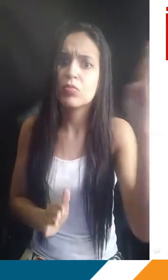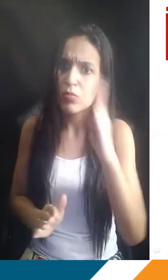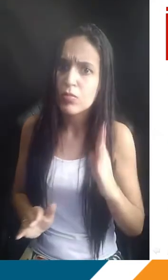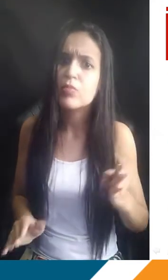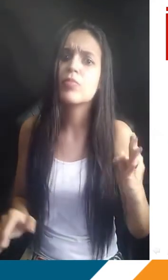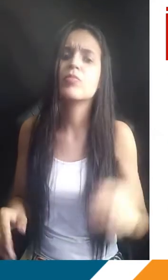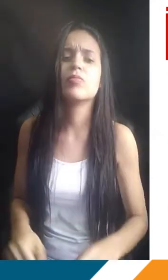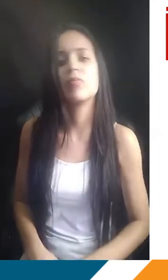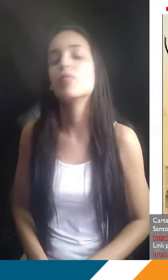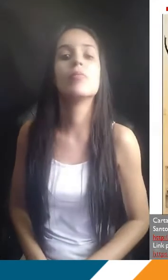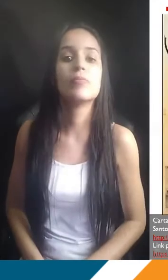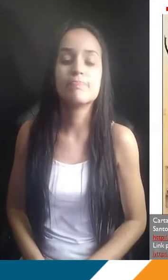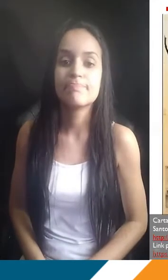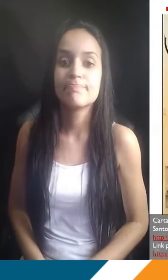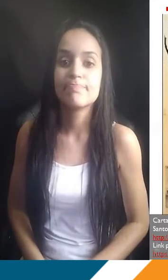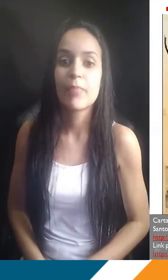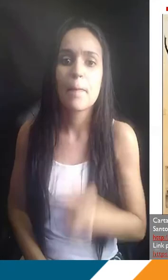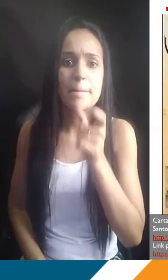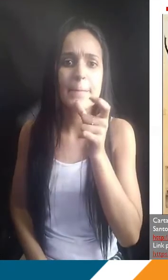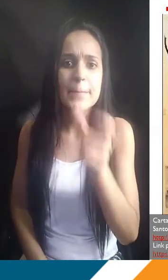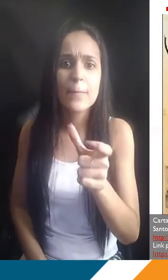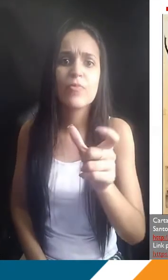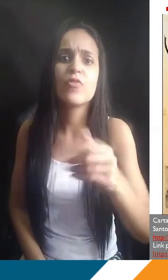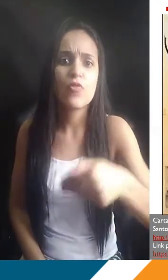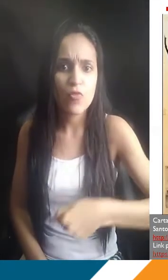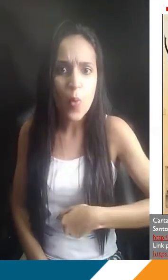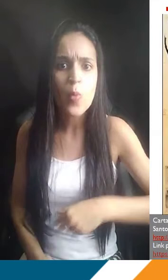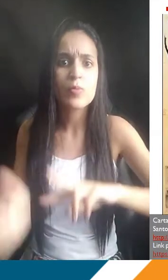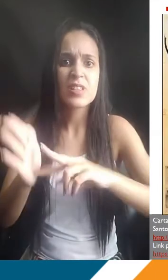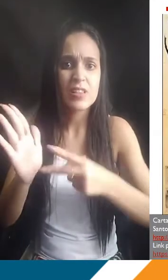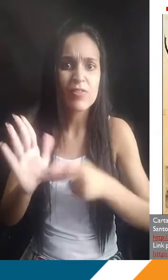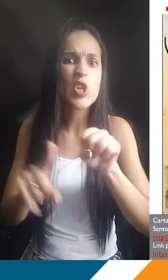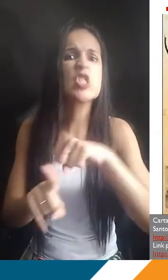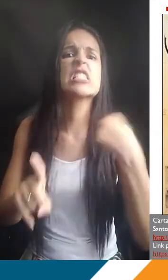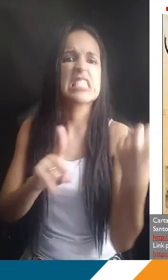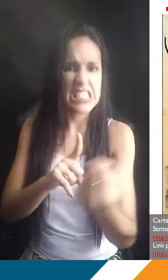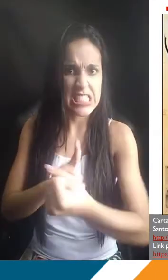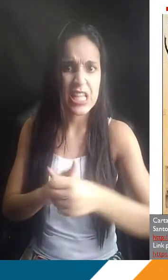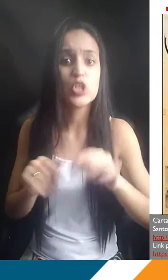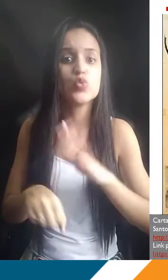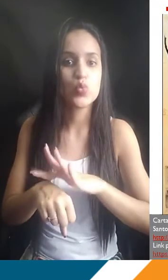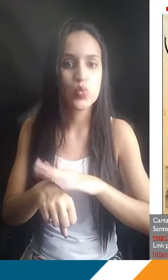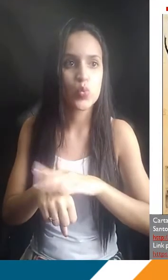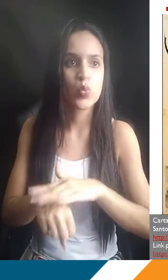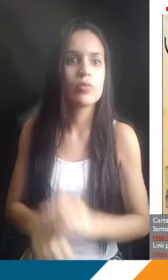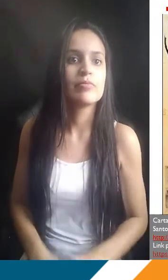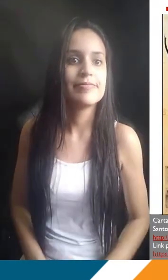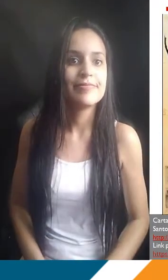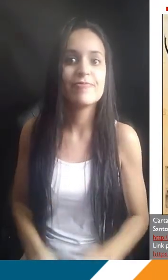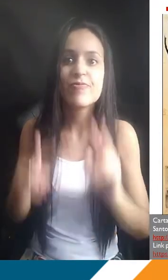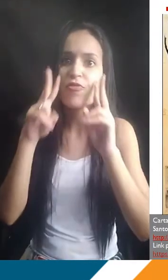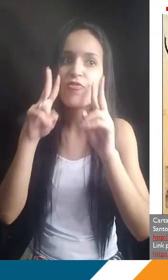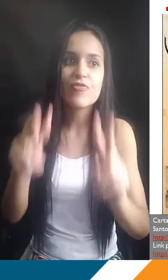aí está destacando algumas obras, como Vidas Secas, né, a adaptação para o cinema de Vidas Secas, o